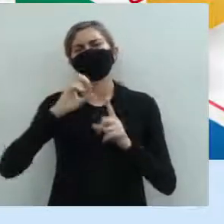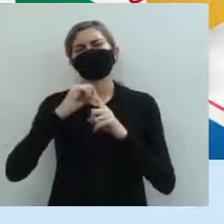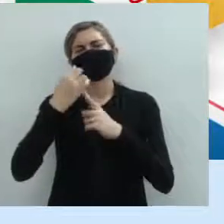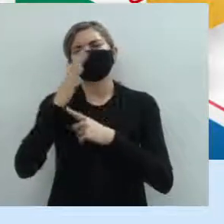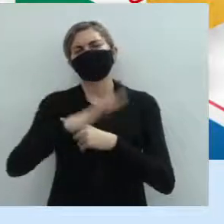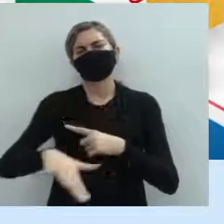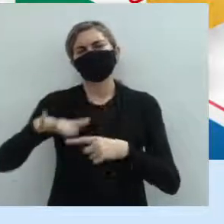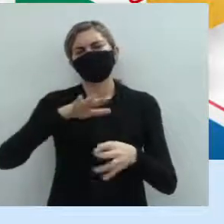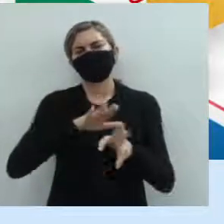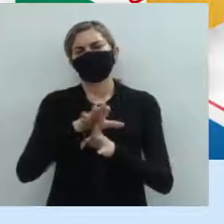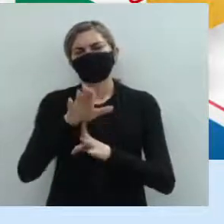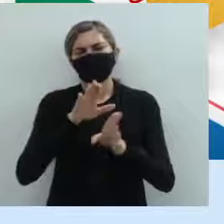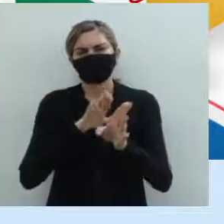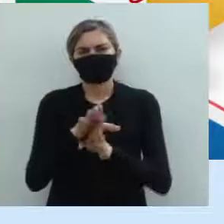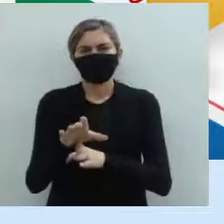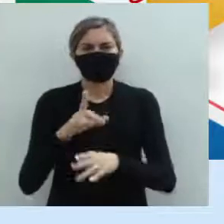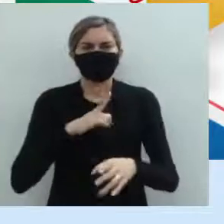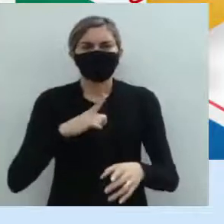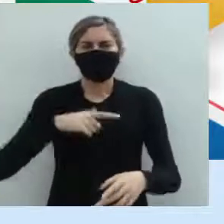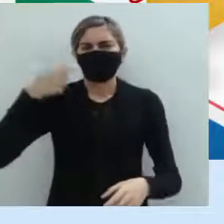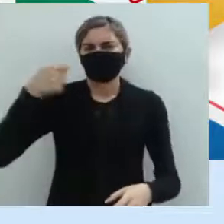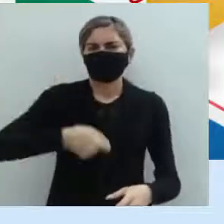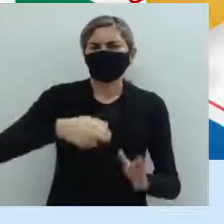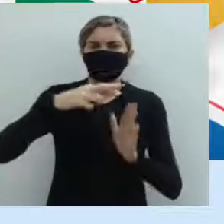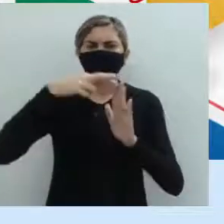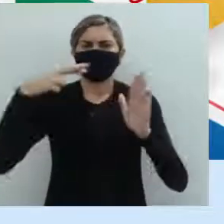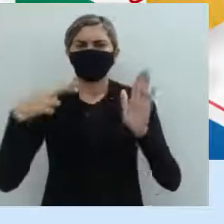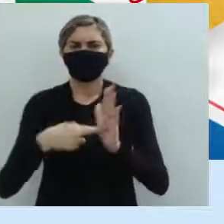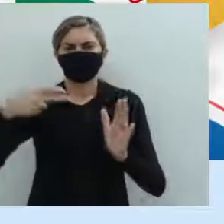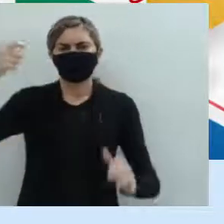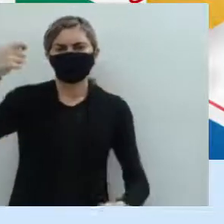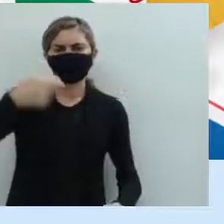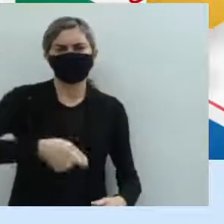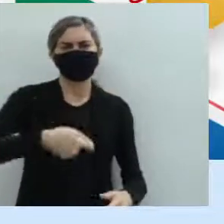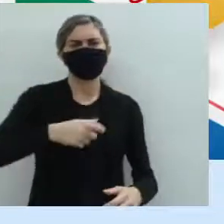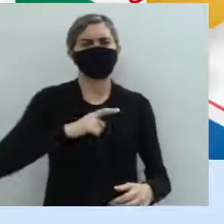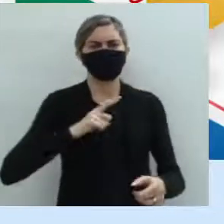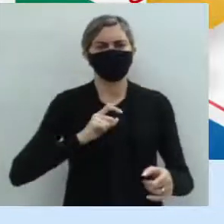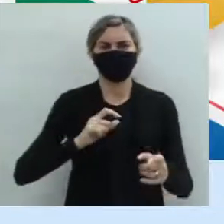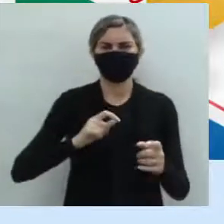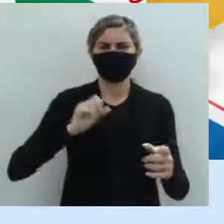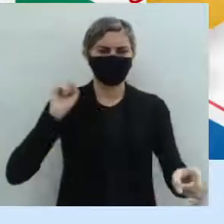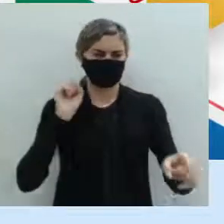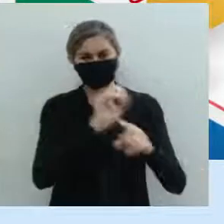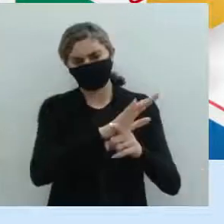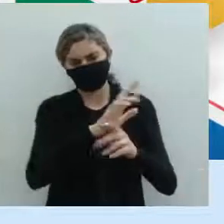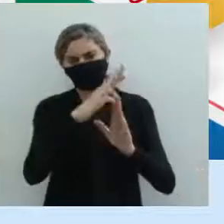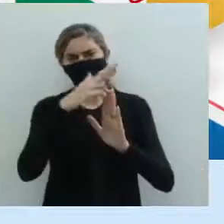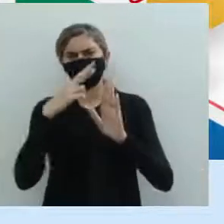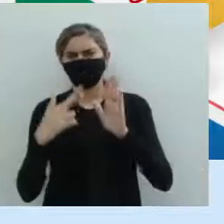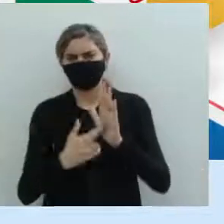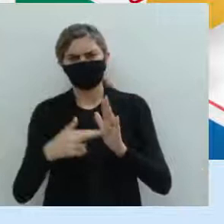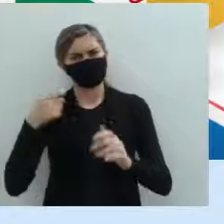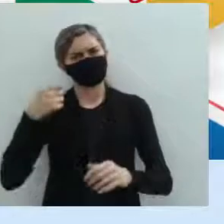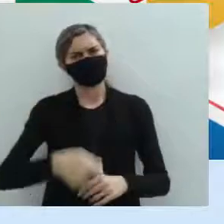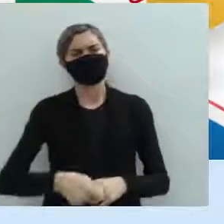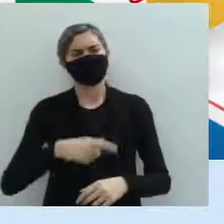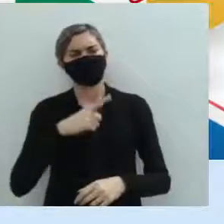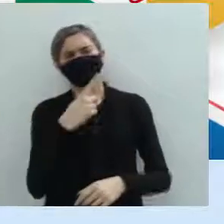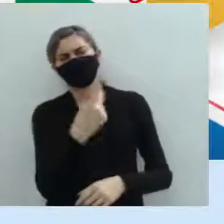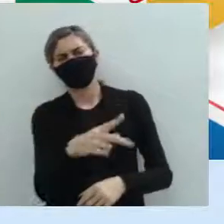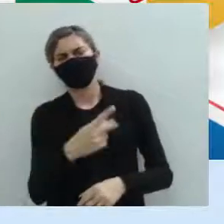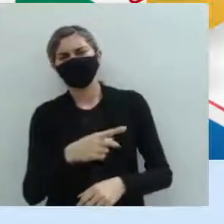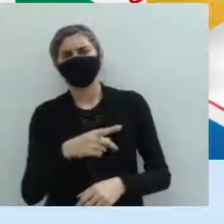sociedade disciplinar, onde existe a regra, a disciplina. Quem foge à regra, quem foge à disciplina é